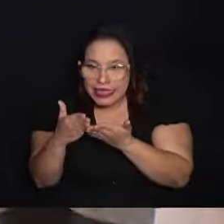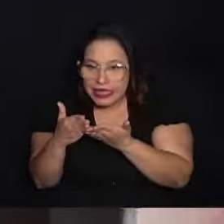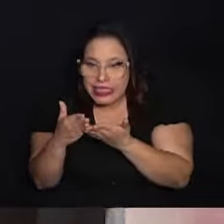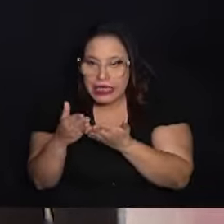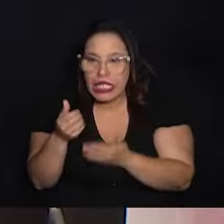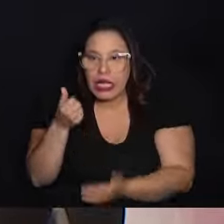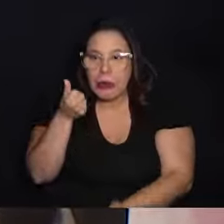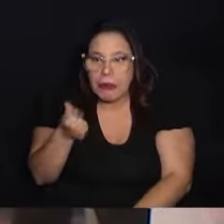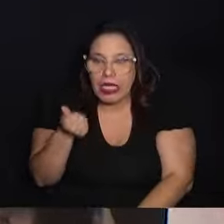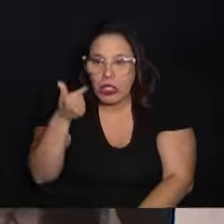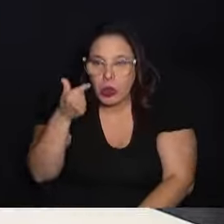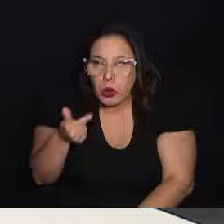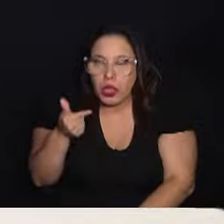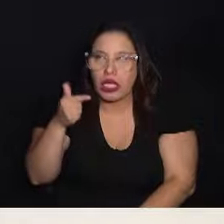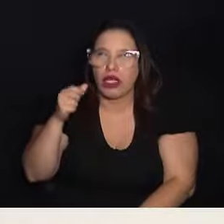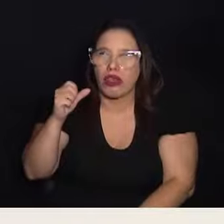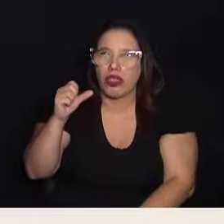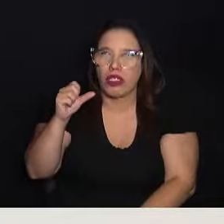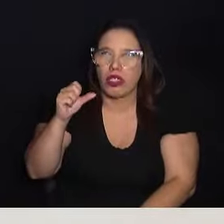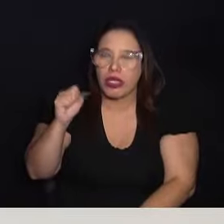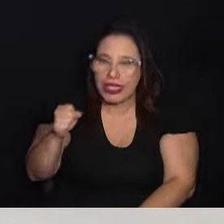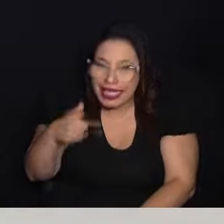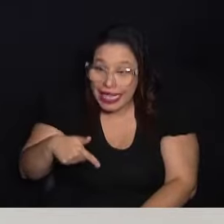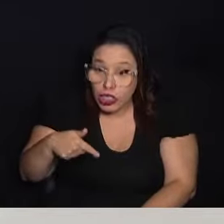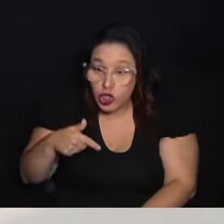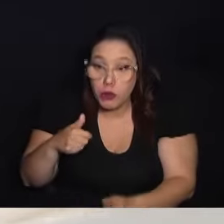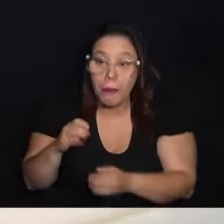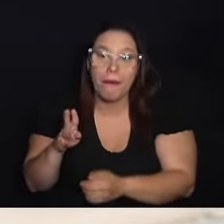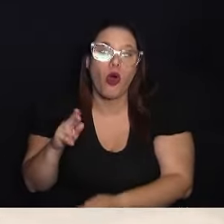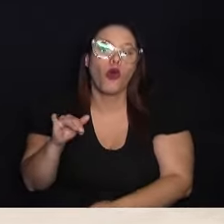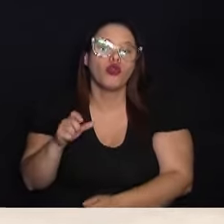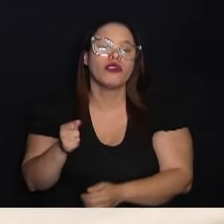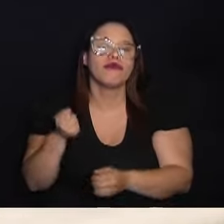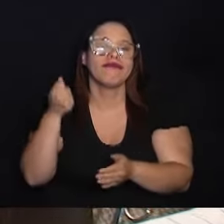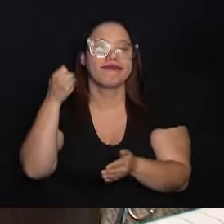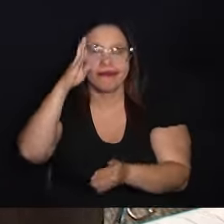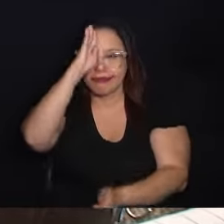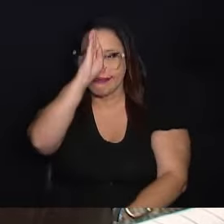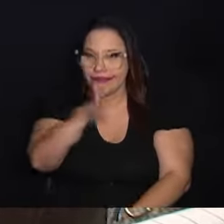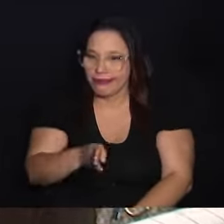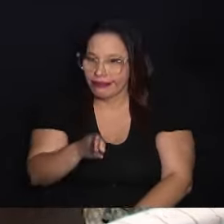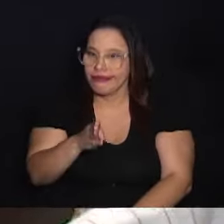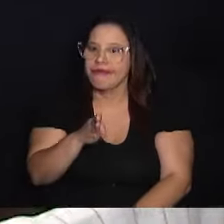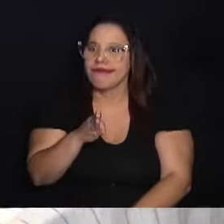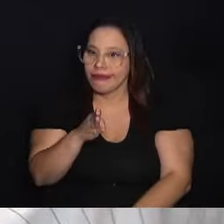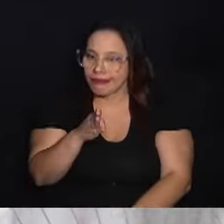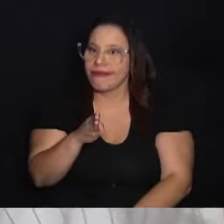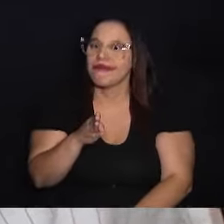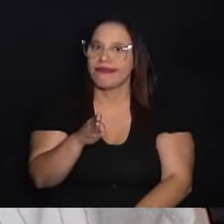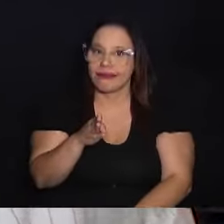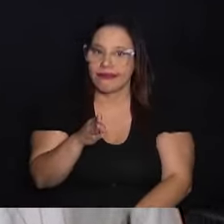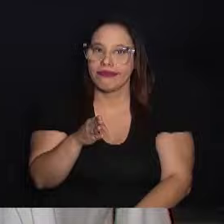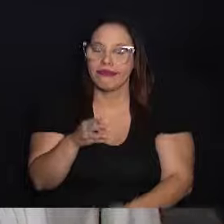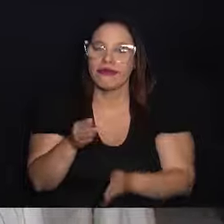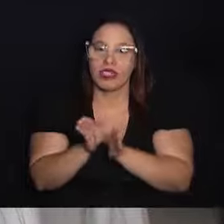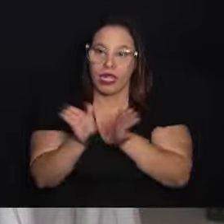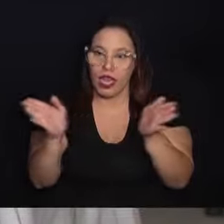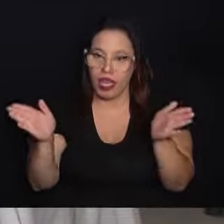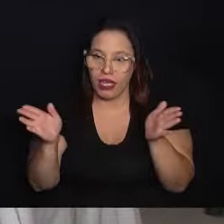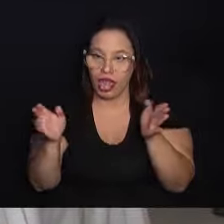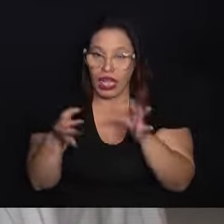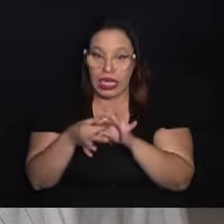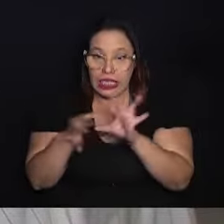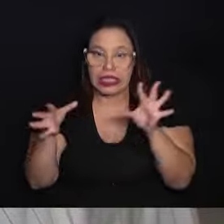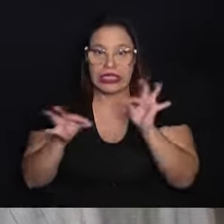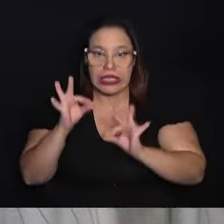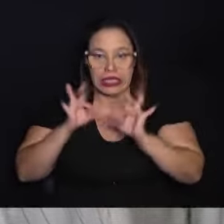é o lugar certo. A instituição está oferecendo 1.287 bolsas de estudos com 100% de gratuidade